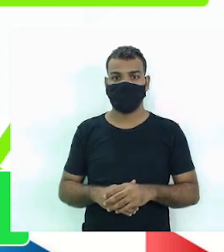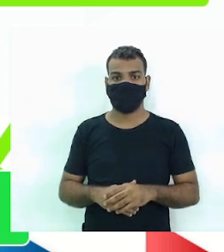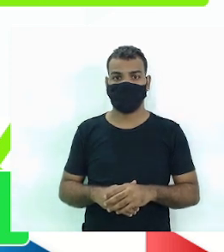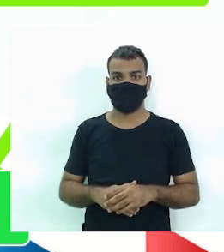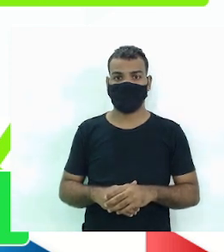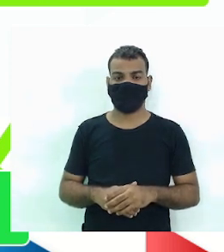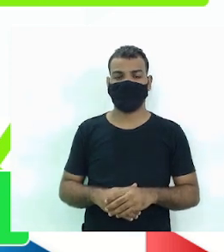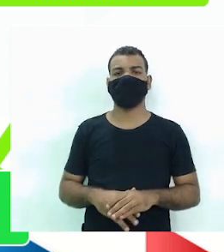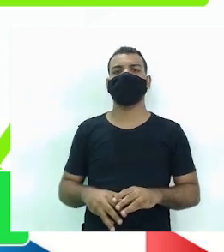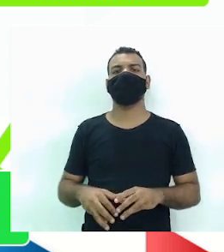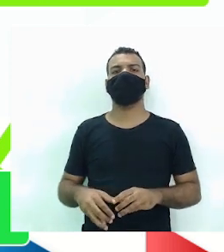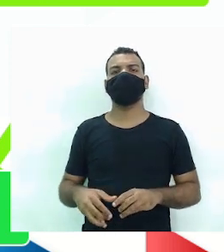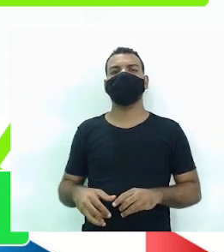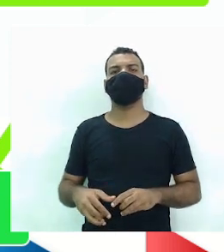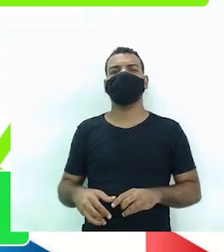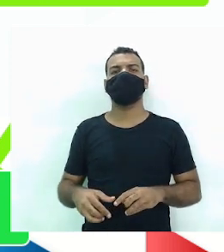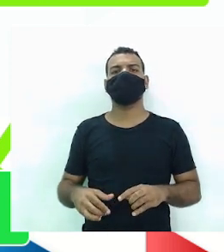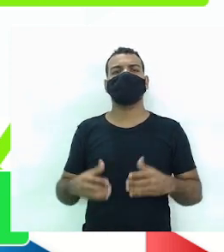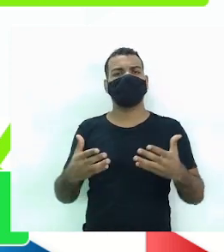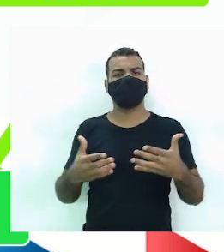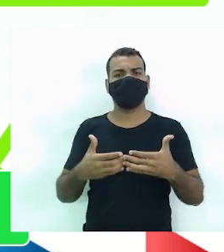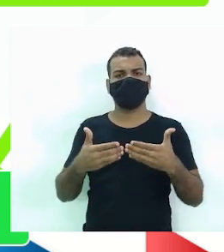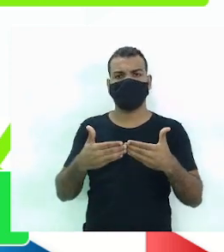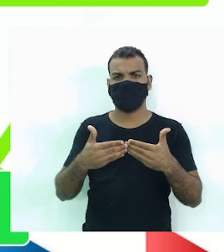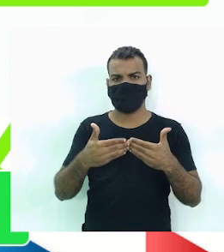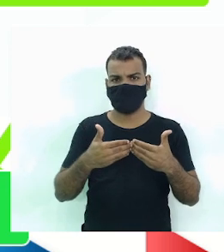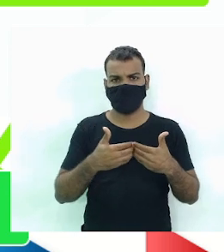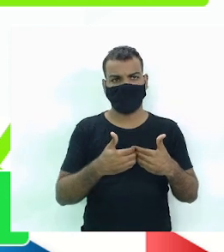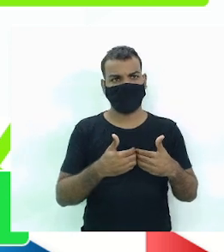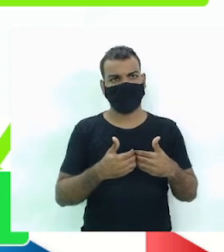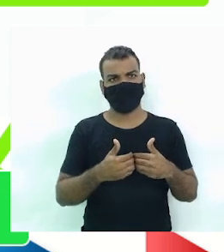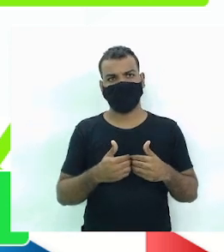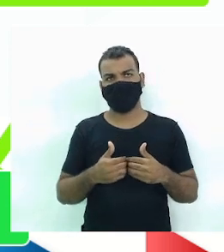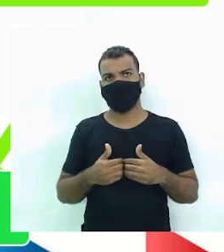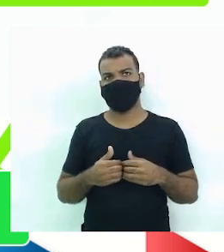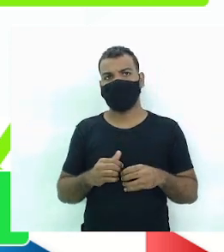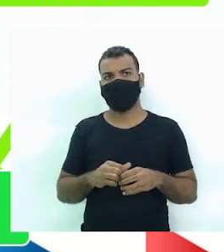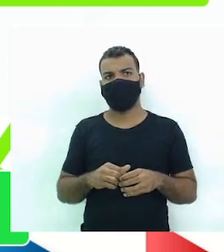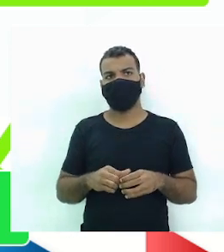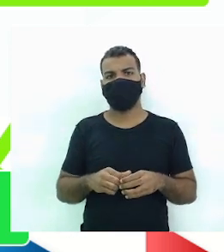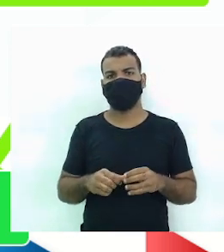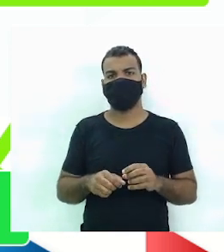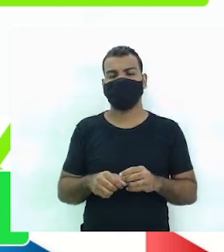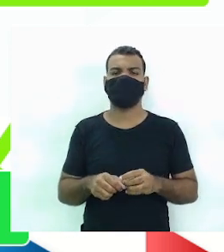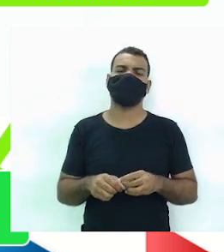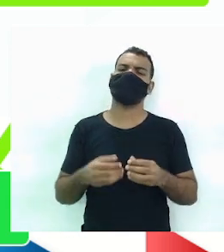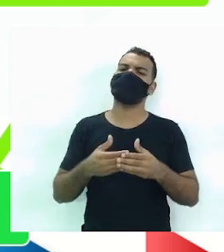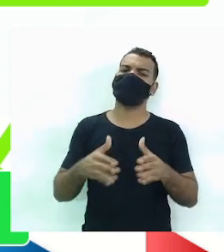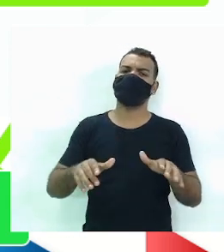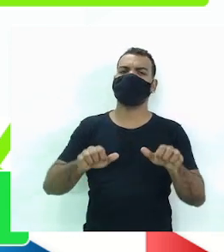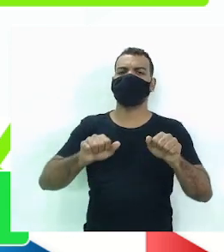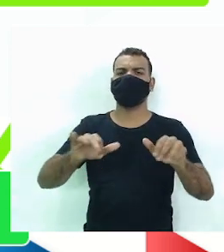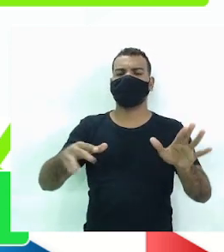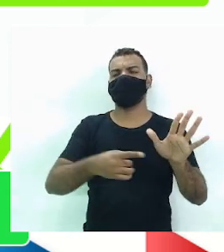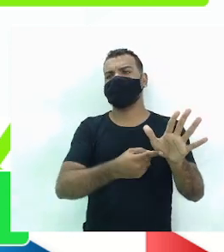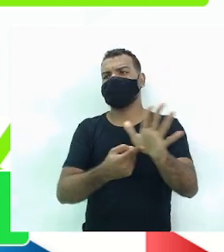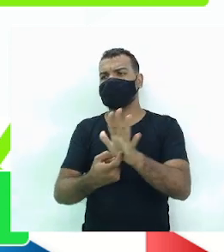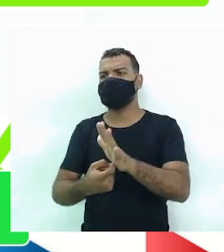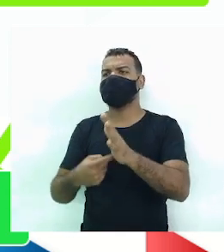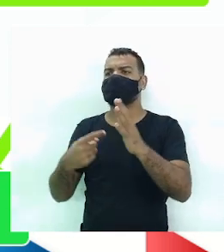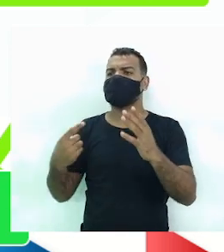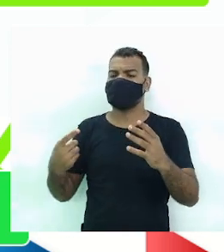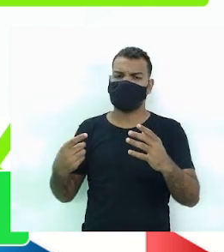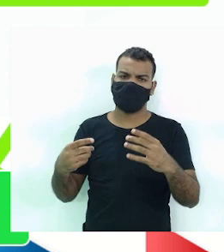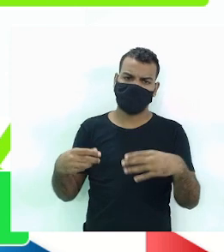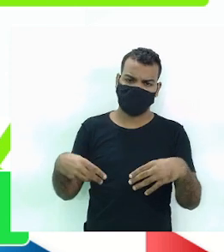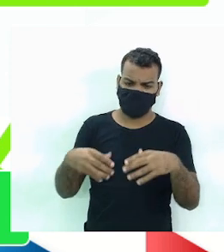sua ideologia, tá certo? Ela vai, sem dúvida, expandir. Vai chegar um ponto que essa